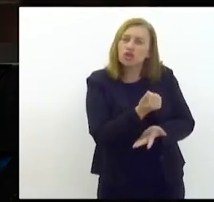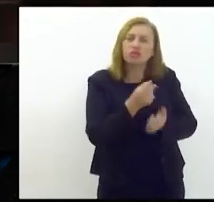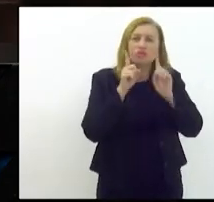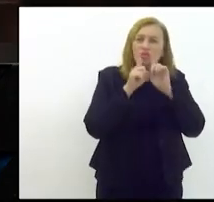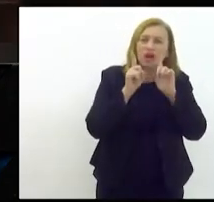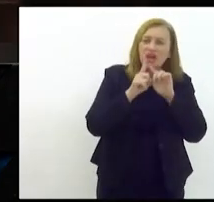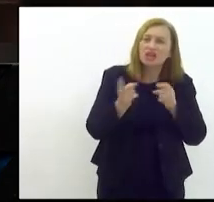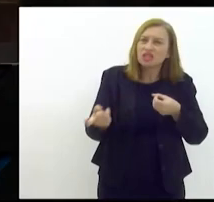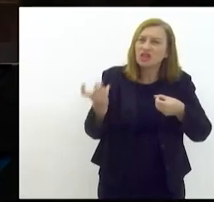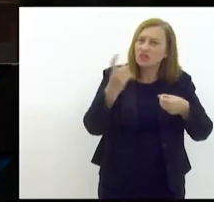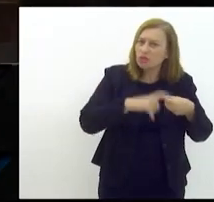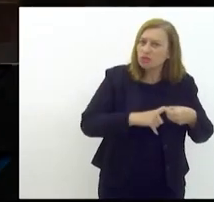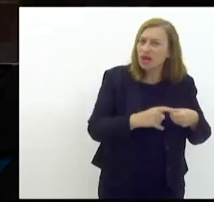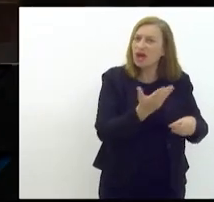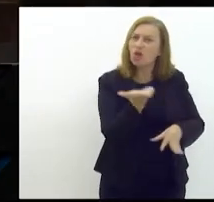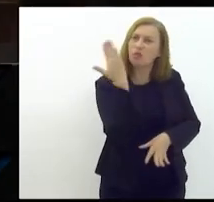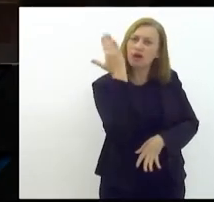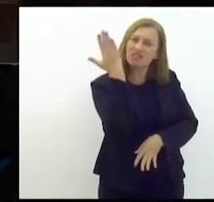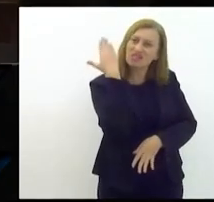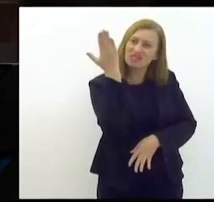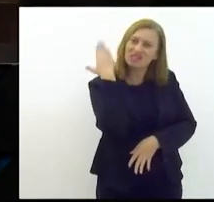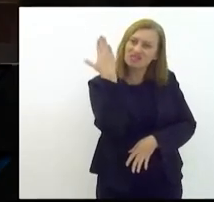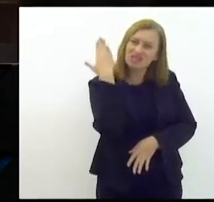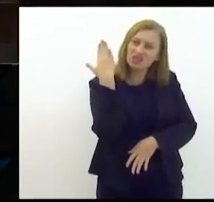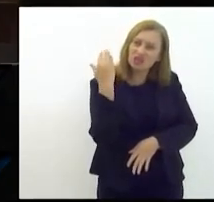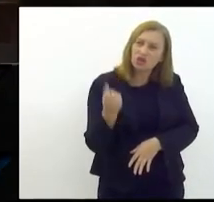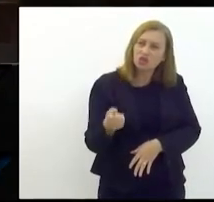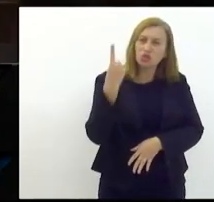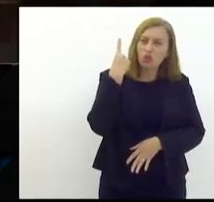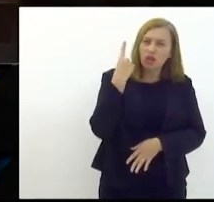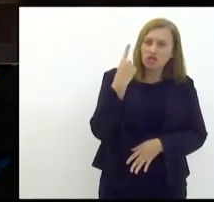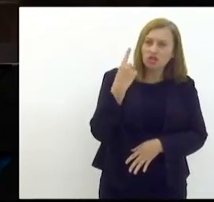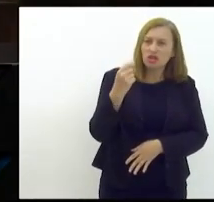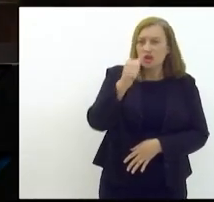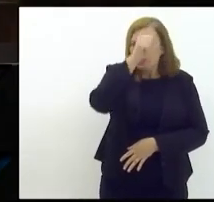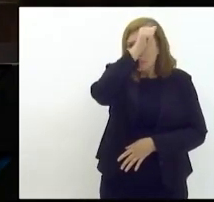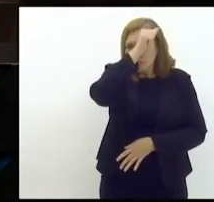a era do ex prefeito